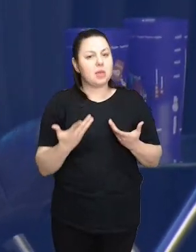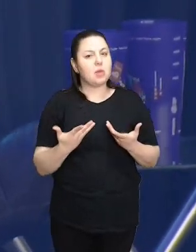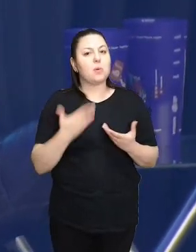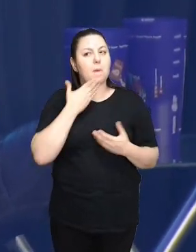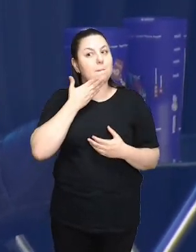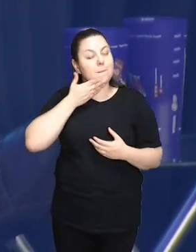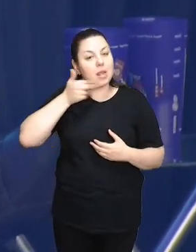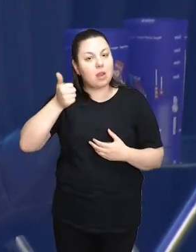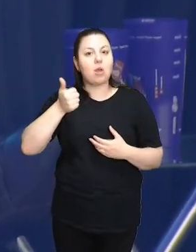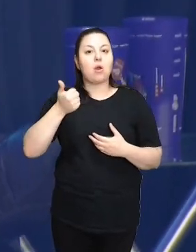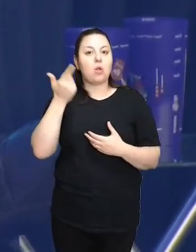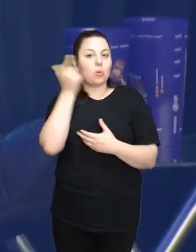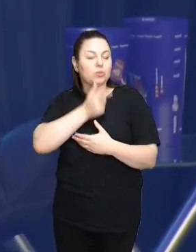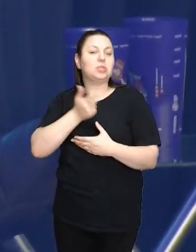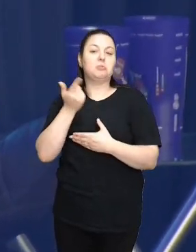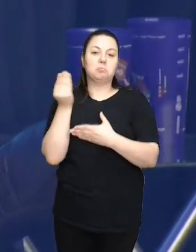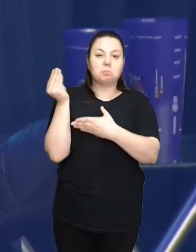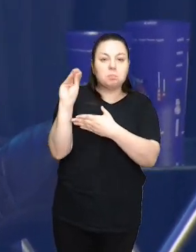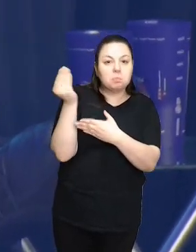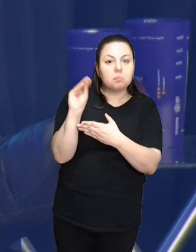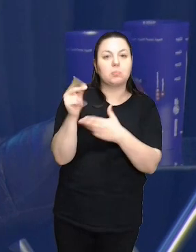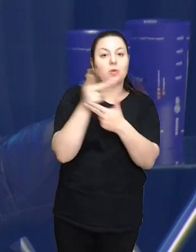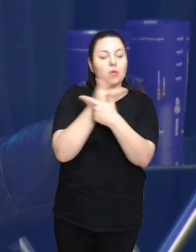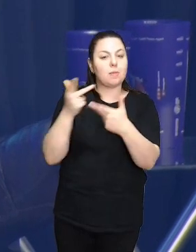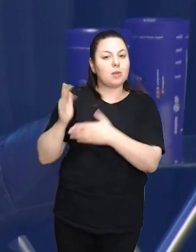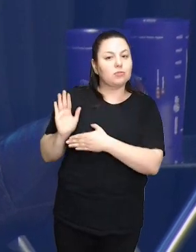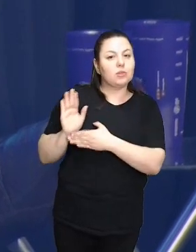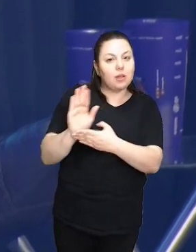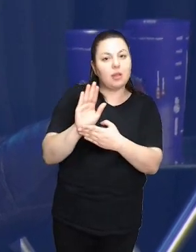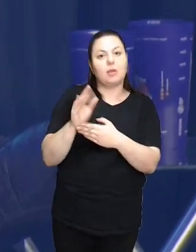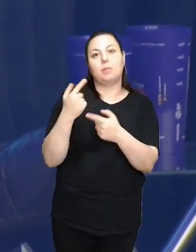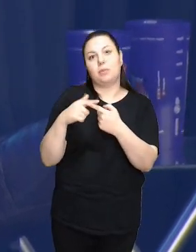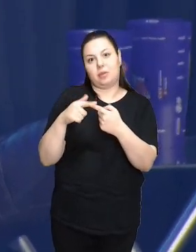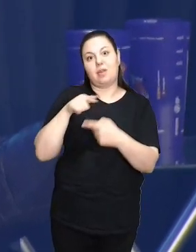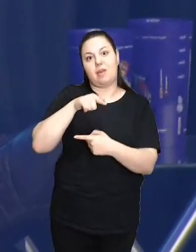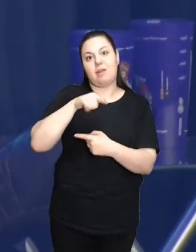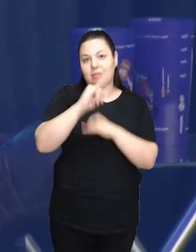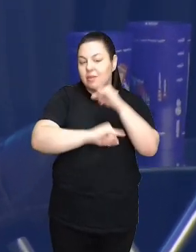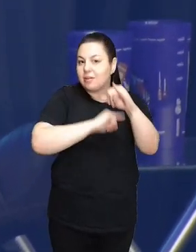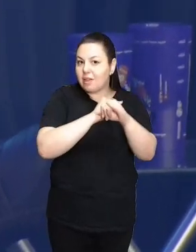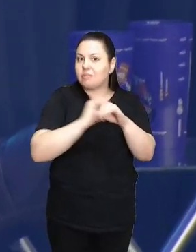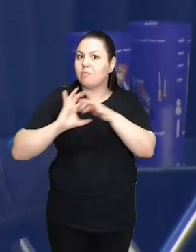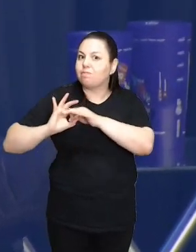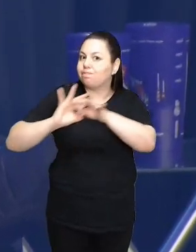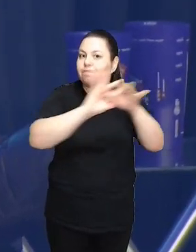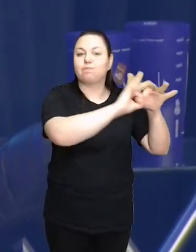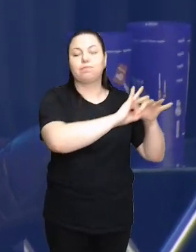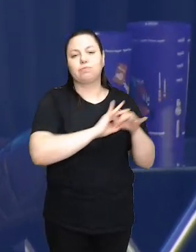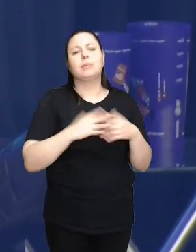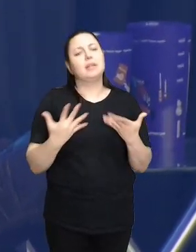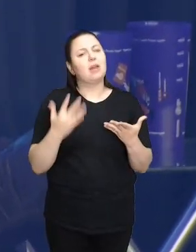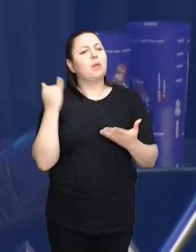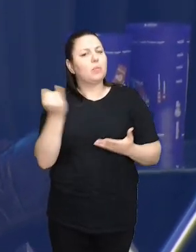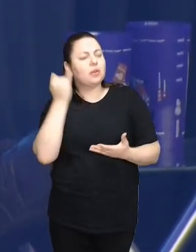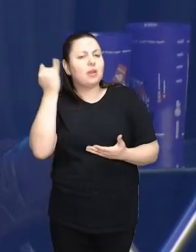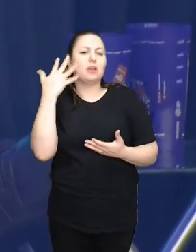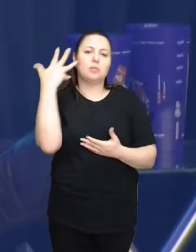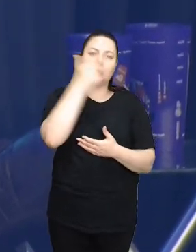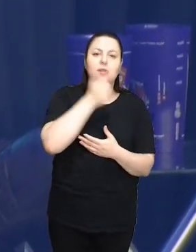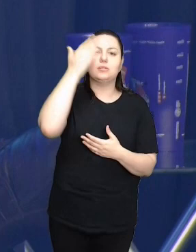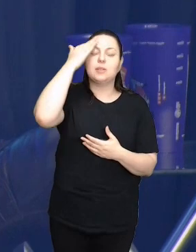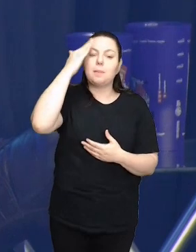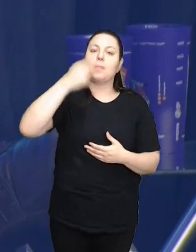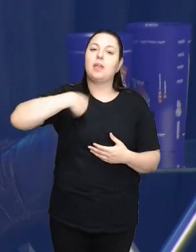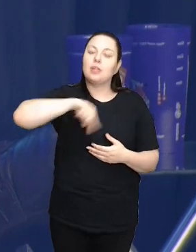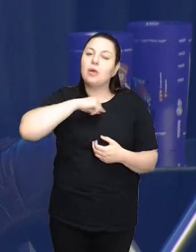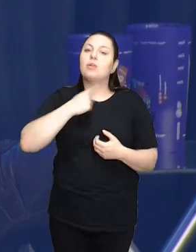para esse meio ambiente globalizado, interconectado? É importante, é bonito saber que nós somos parte de um todo e